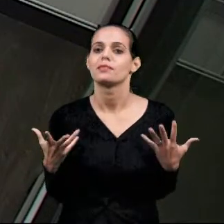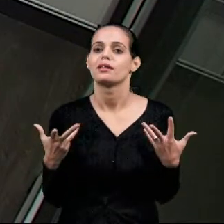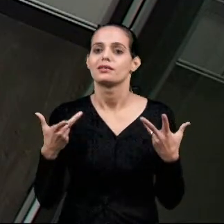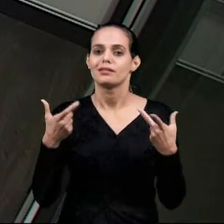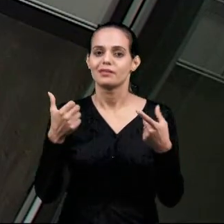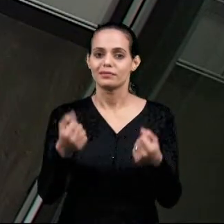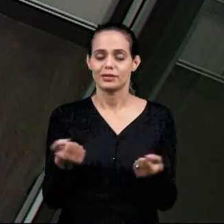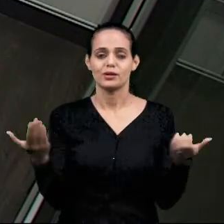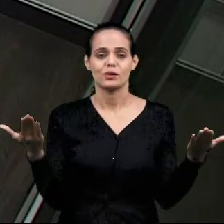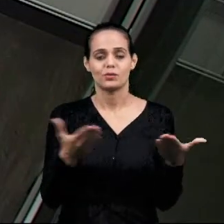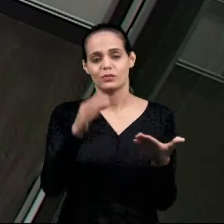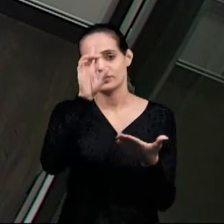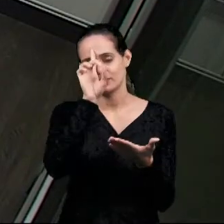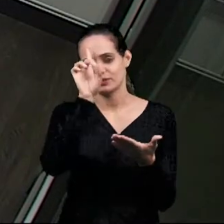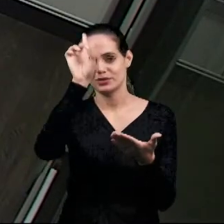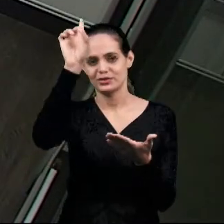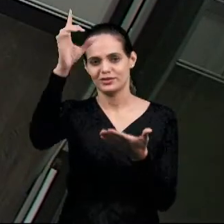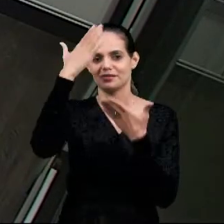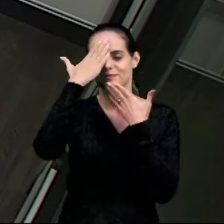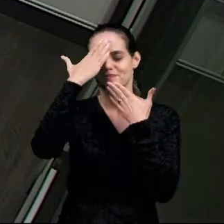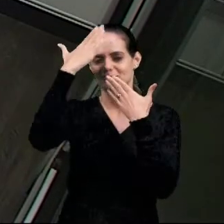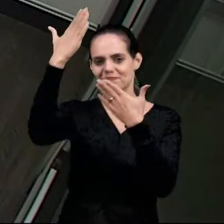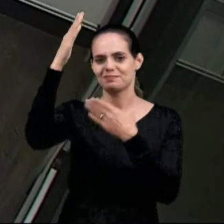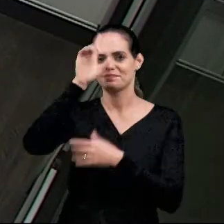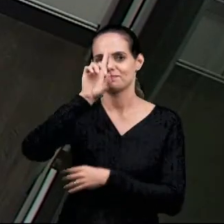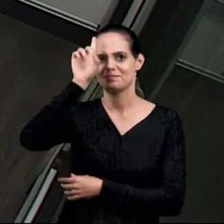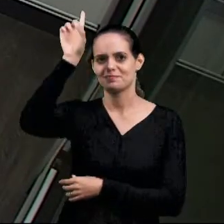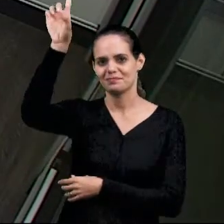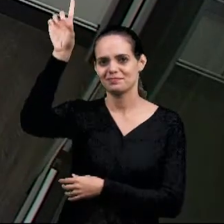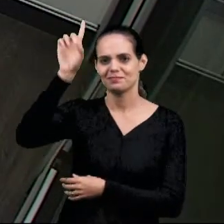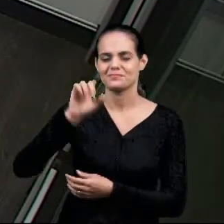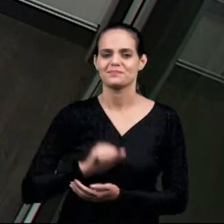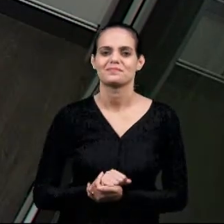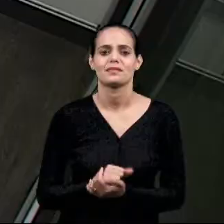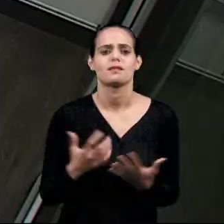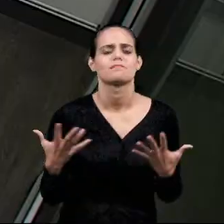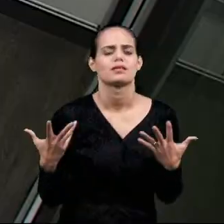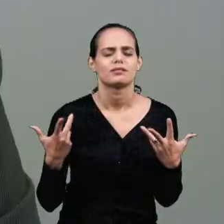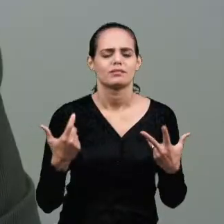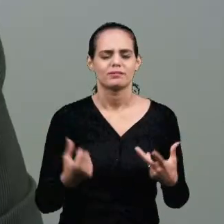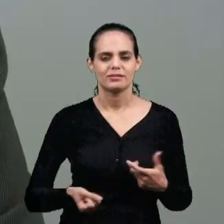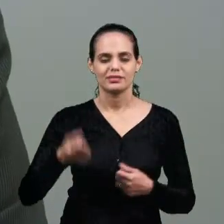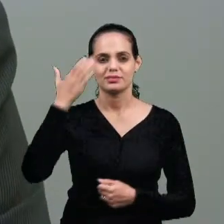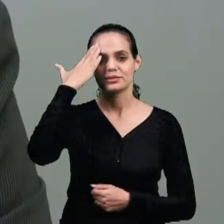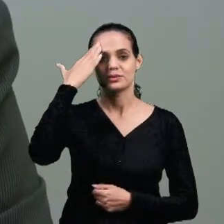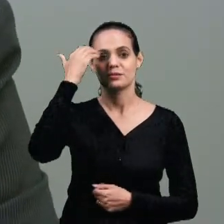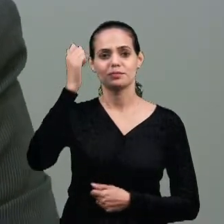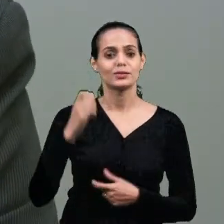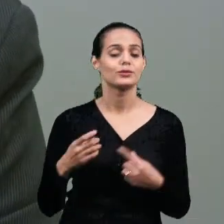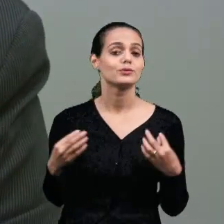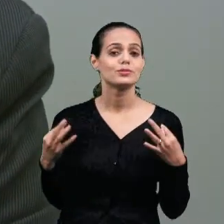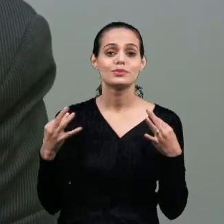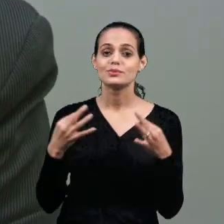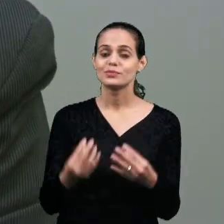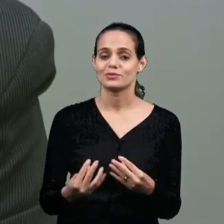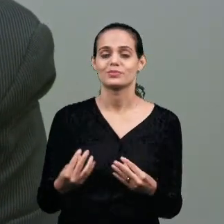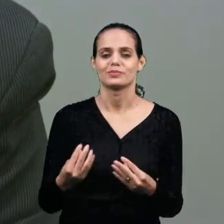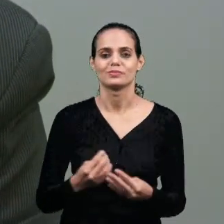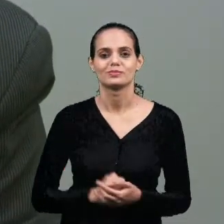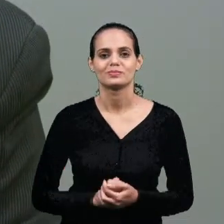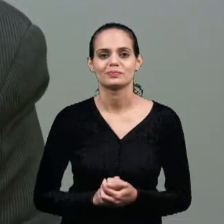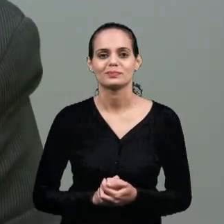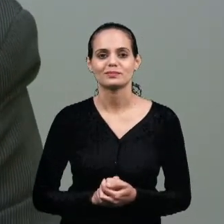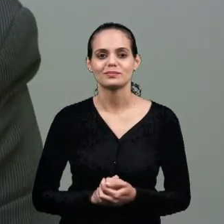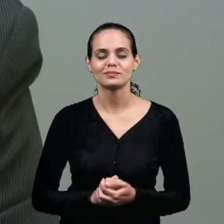de glorificação, né? O culto de louvor e de glorificação no Senhor. Que maravilha poder saber de tudo isso do nosso Senhor. Pastor Josias Júnior,